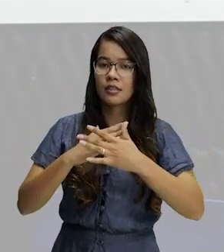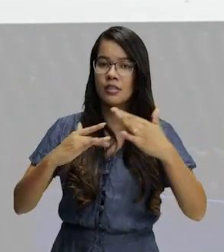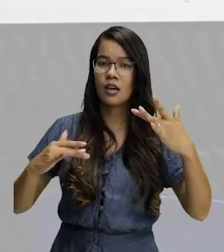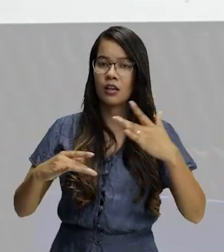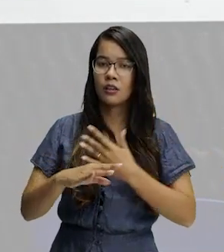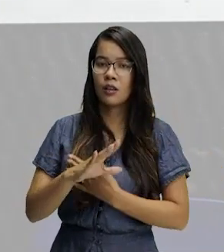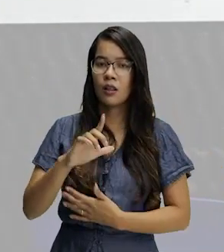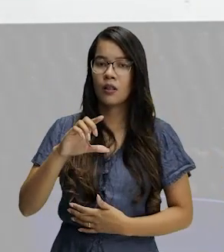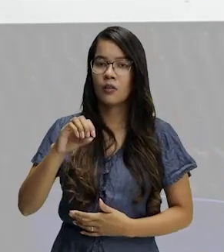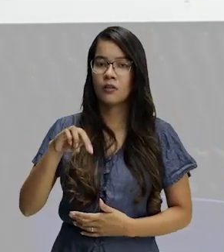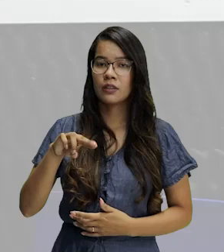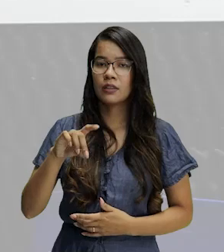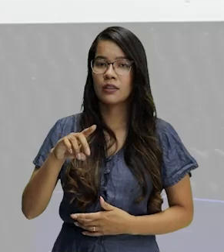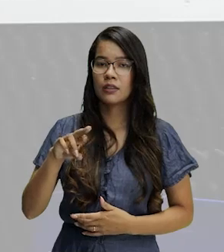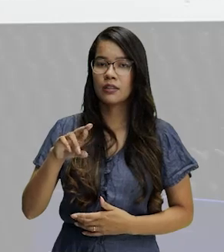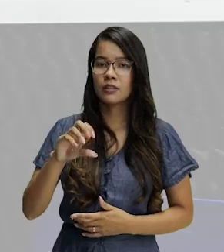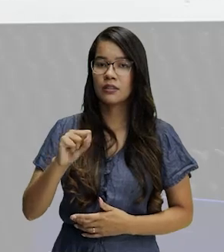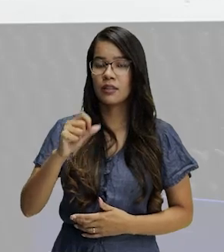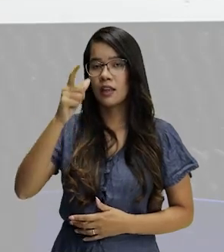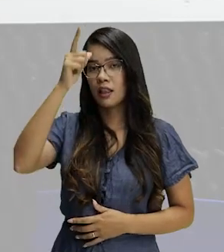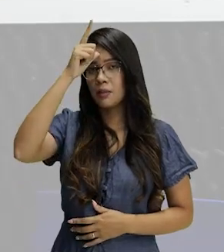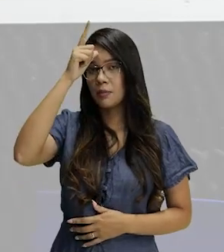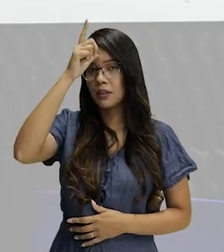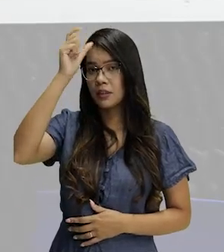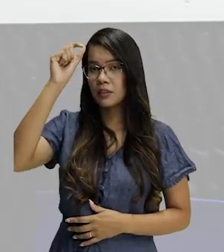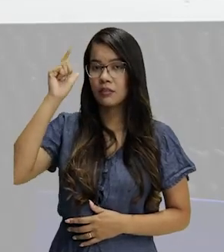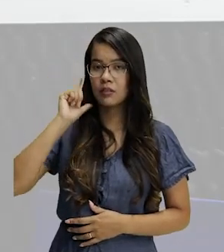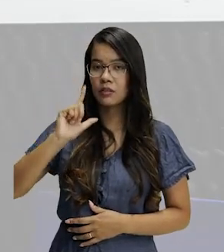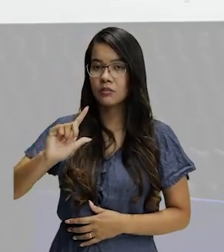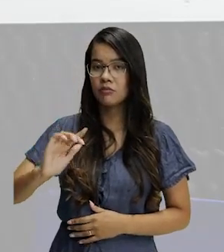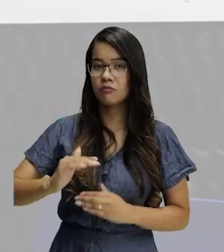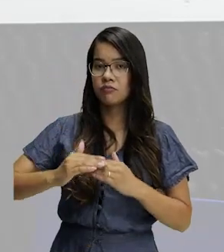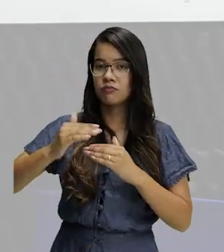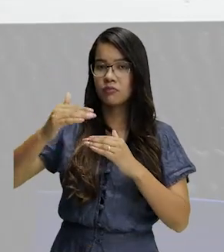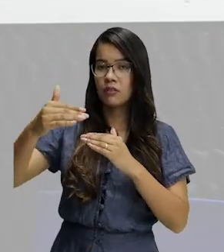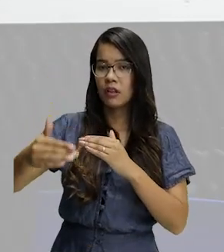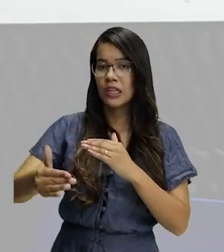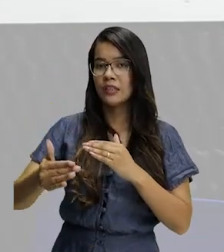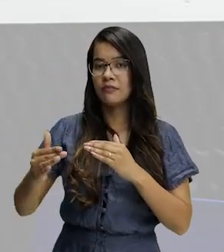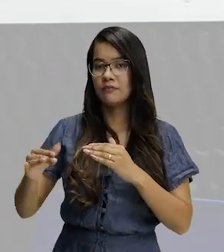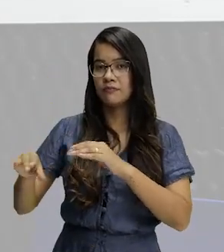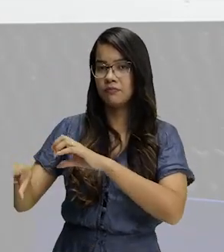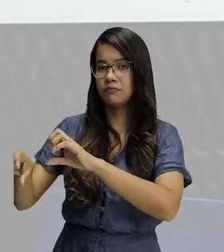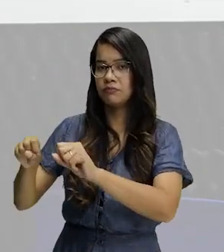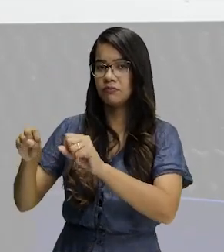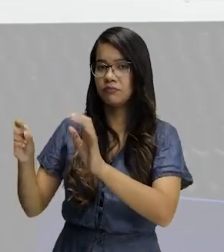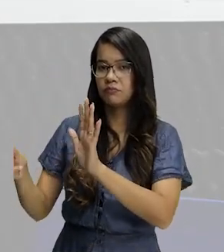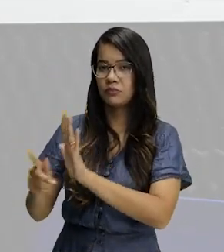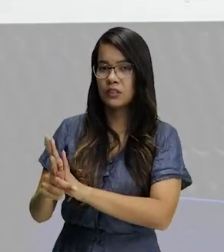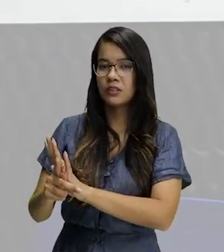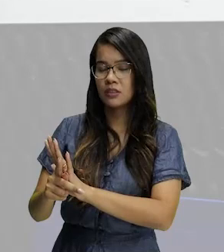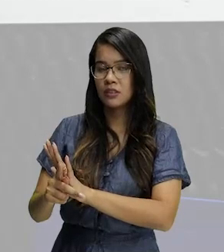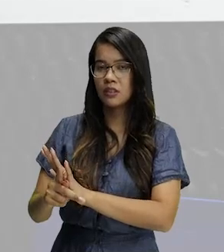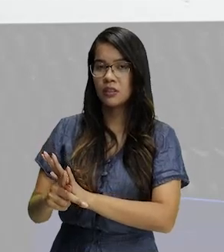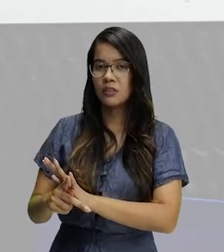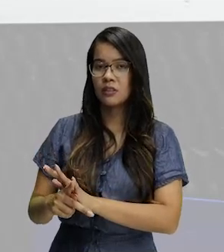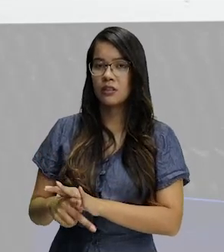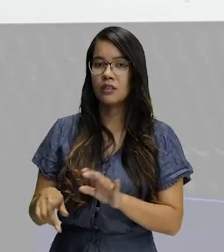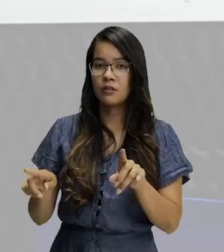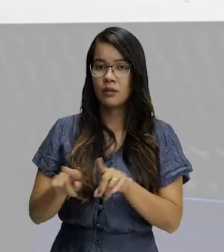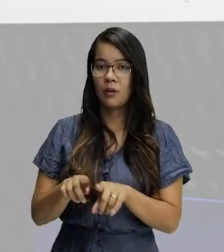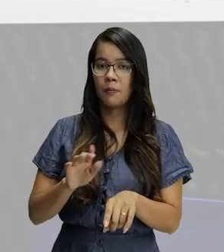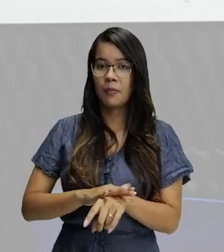Uma Alemanha que avançou, ocupou vários territórios, e um dos fatores favoráveis, com certeza, foi a famosa Guerra